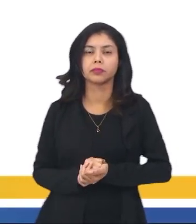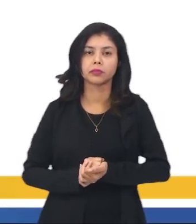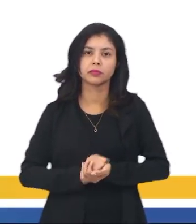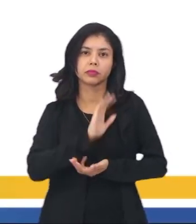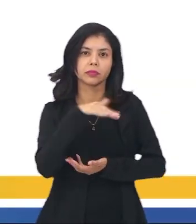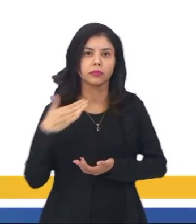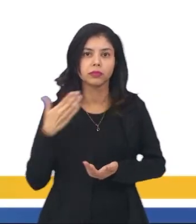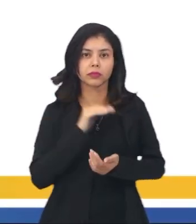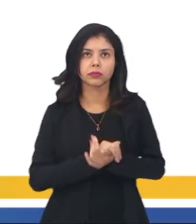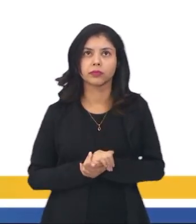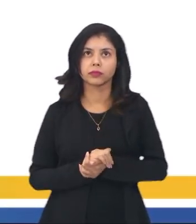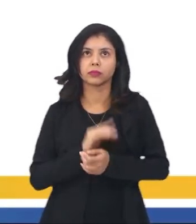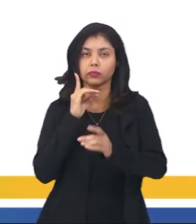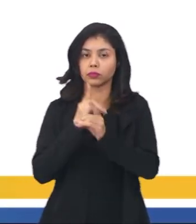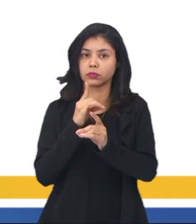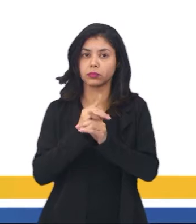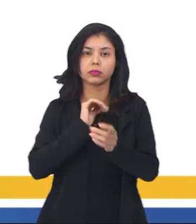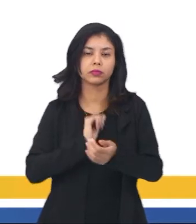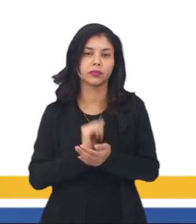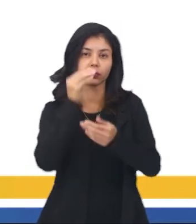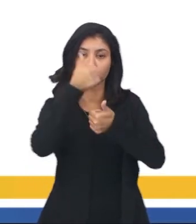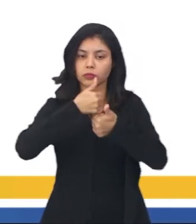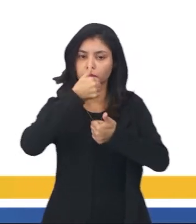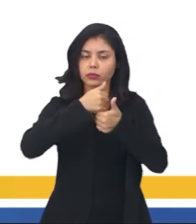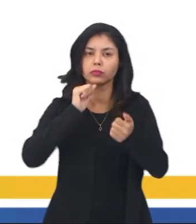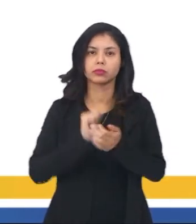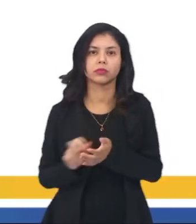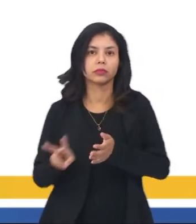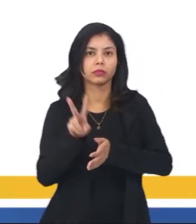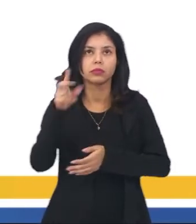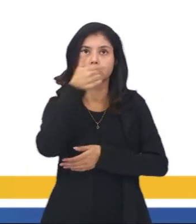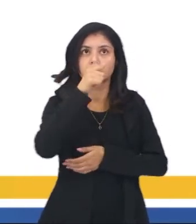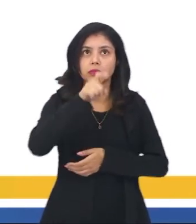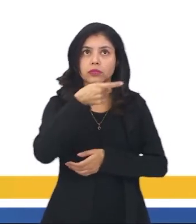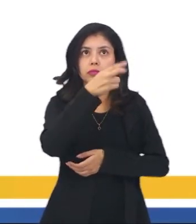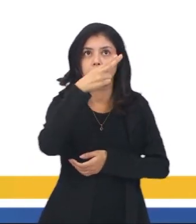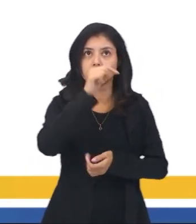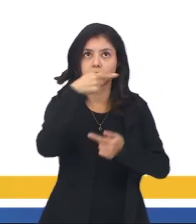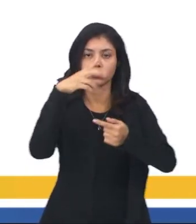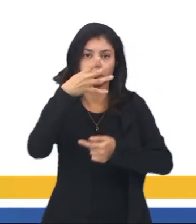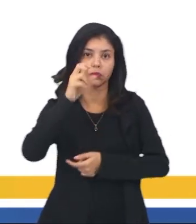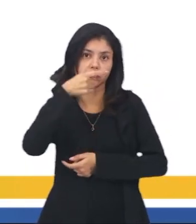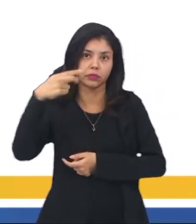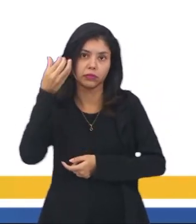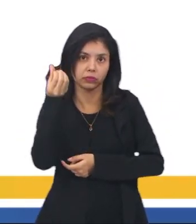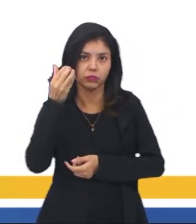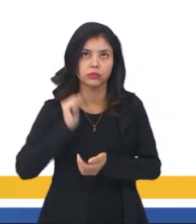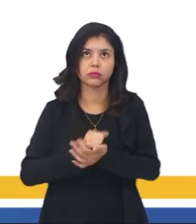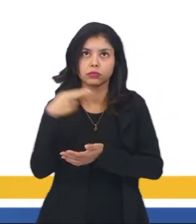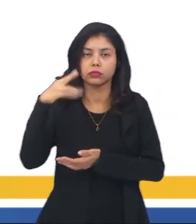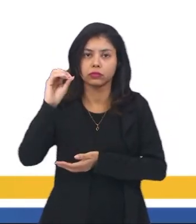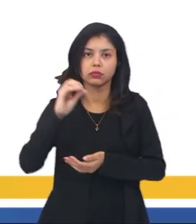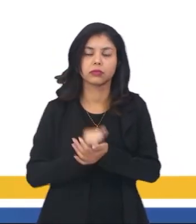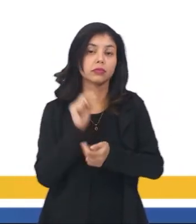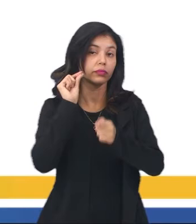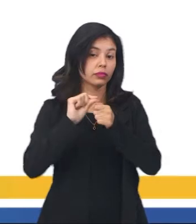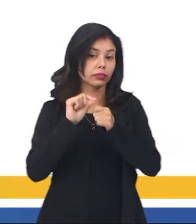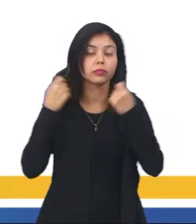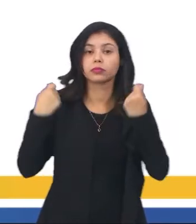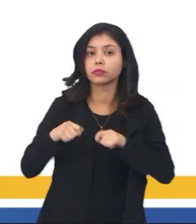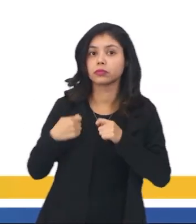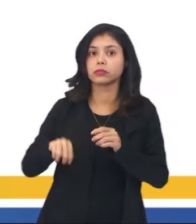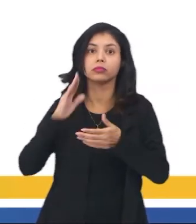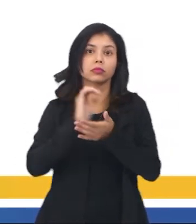Quando você vai colocar esses valores, né, de 2x² menos 4x menos 6 igual a 0, você tem que colocar